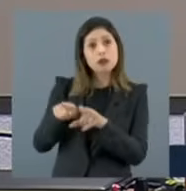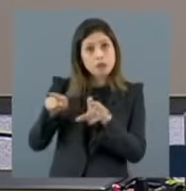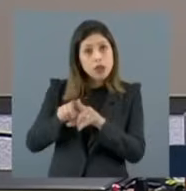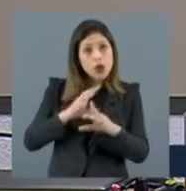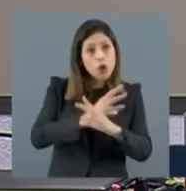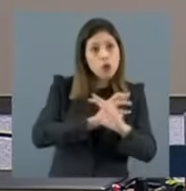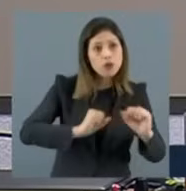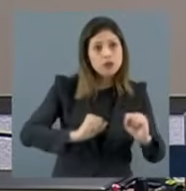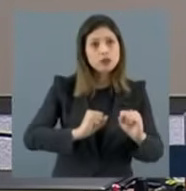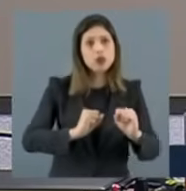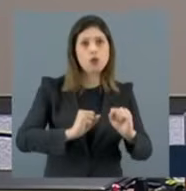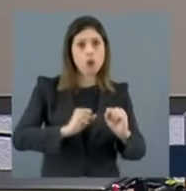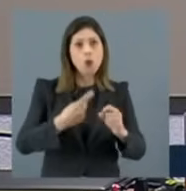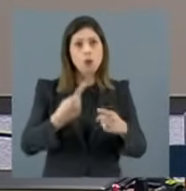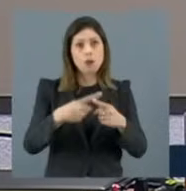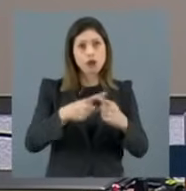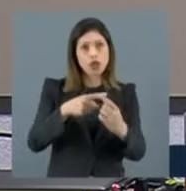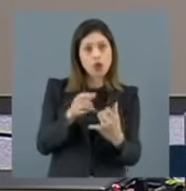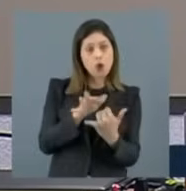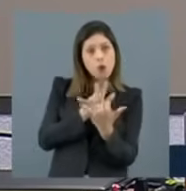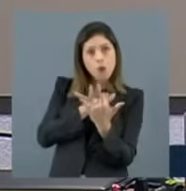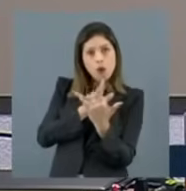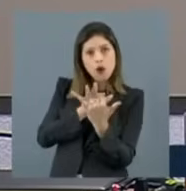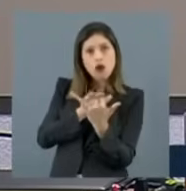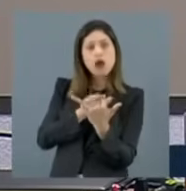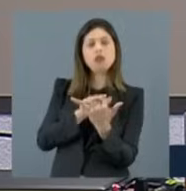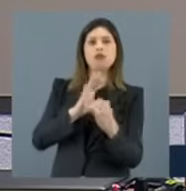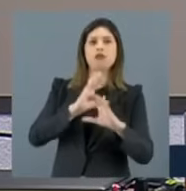do canal da Brasil Paralelo no YouTube.